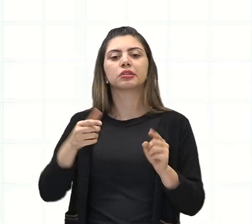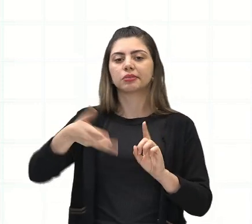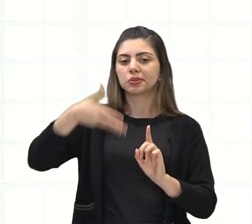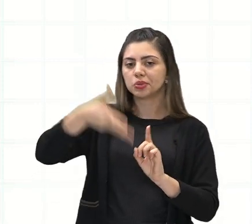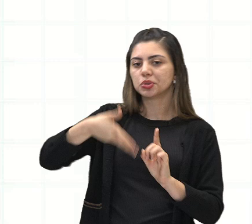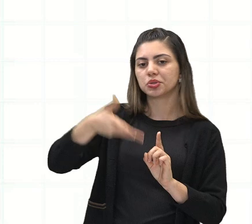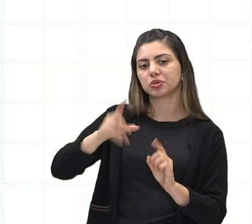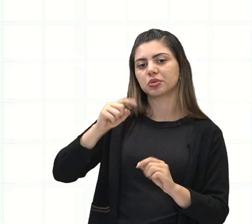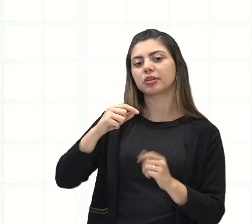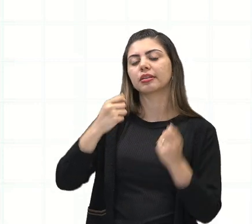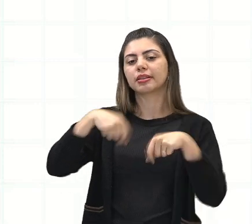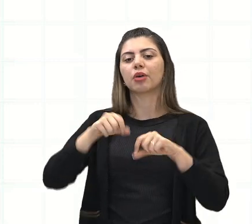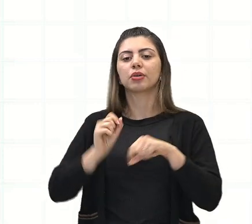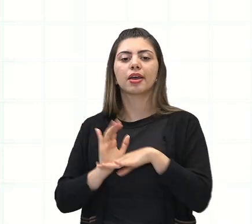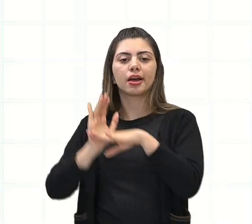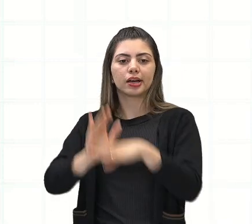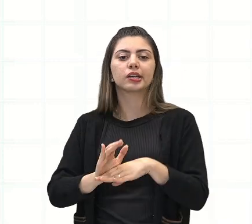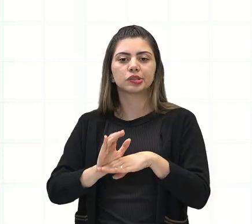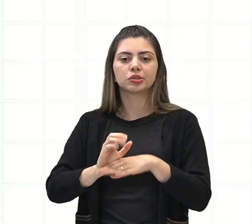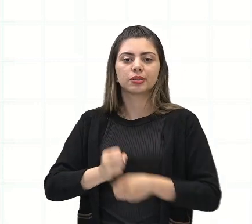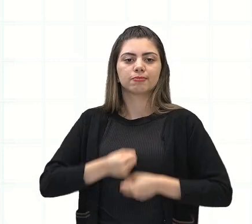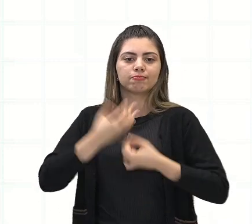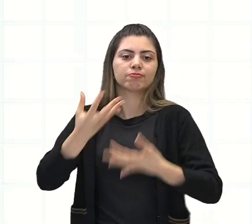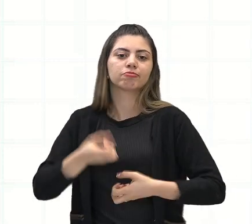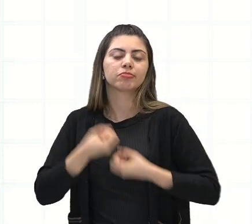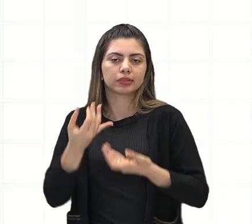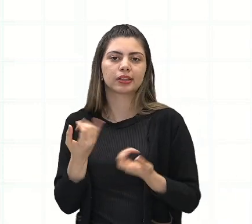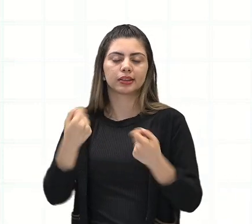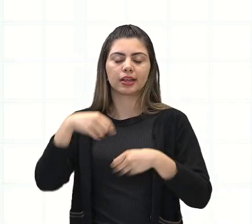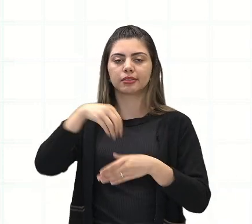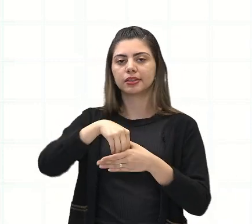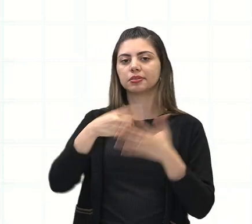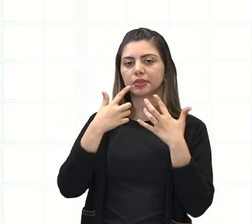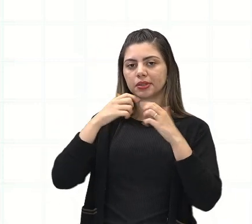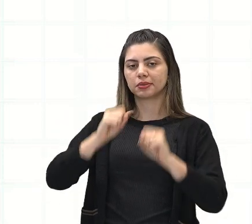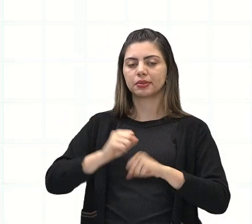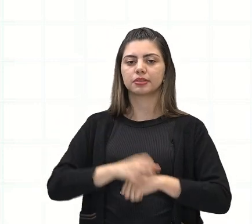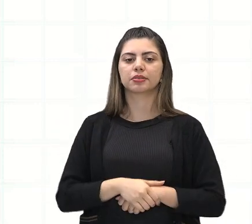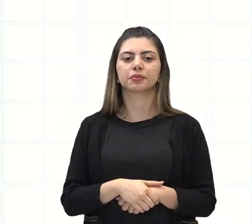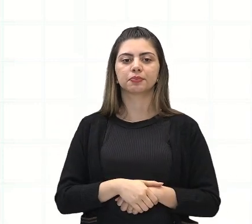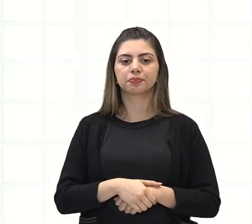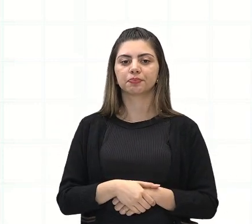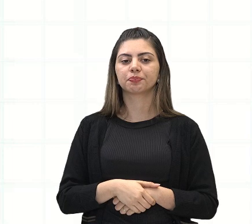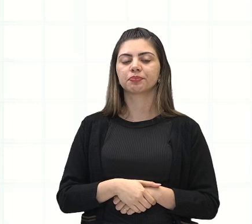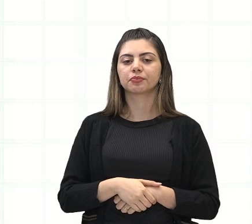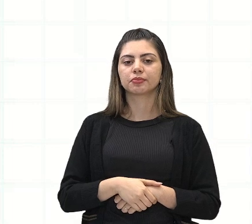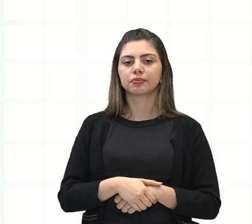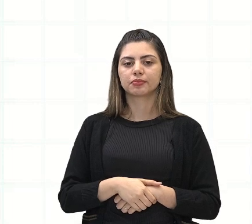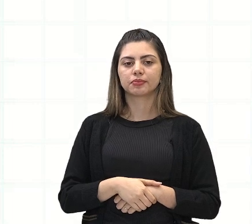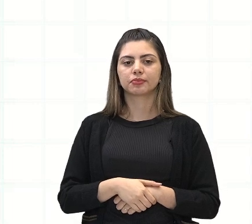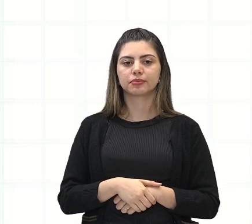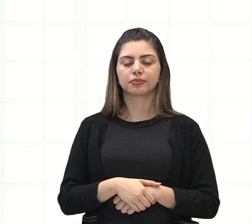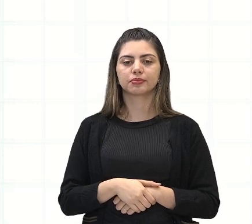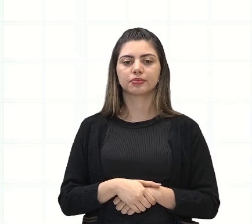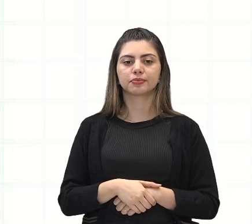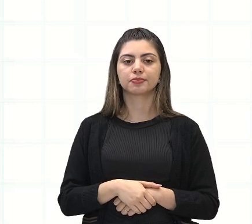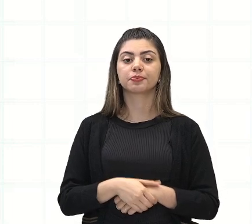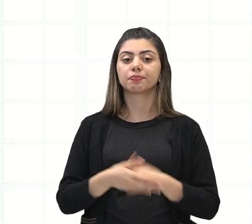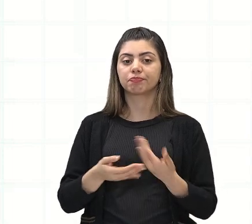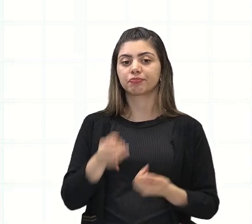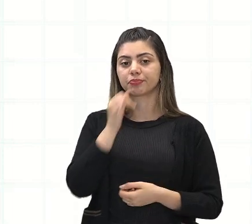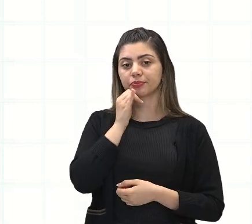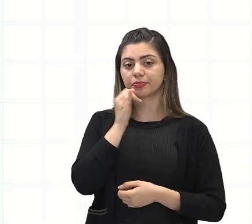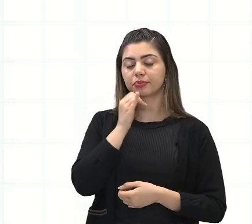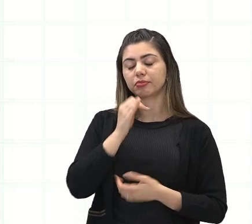cotidiano, contribuindo para a expressividade e a riqueza da linguagem. A gente vai ver como é que funciona. Alguns tipos